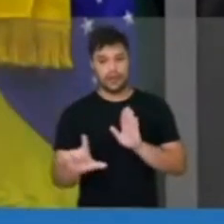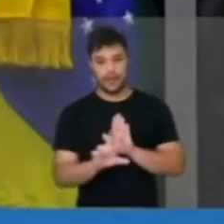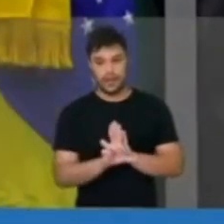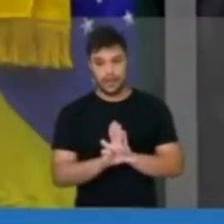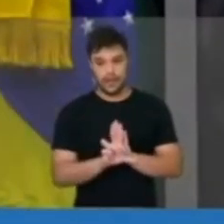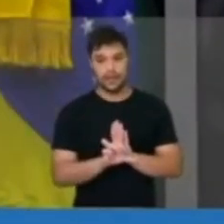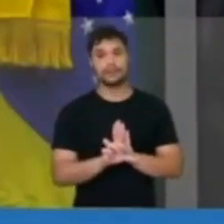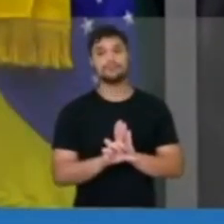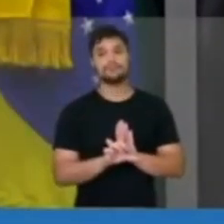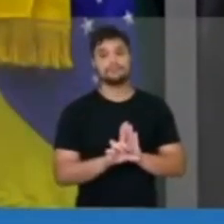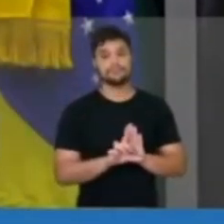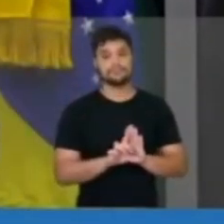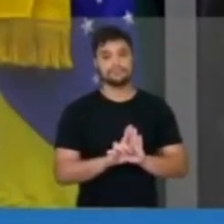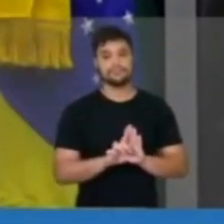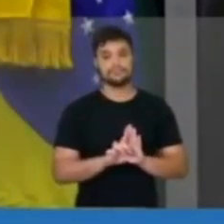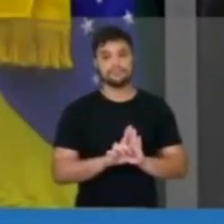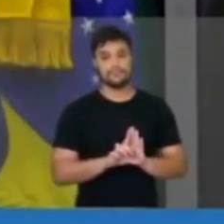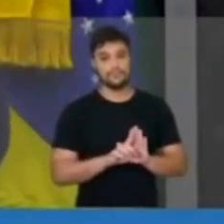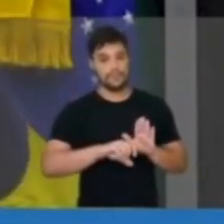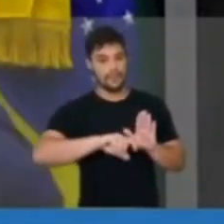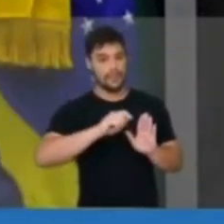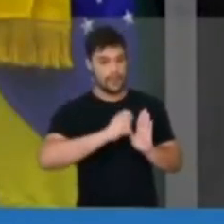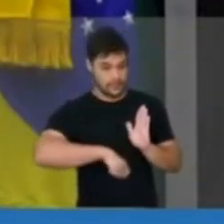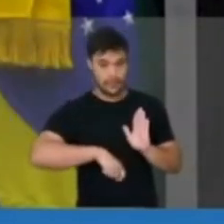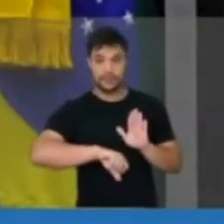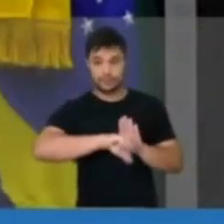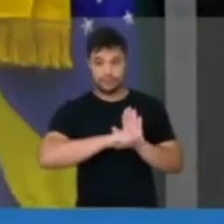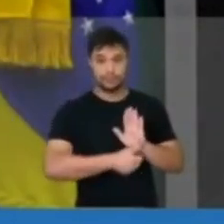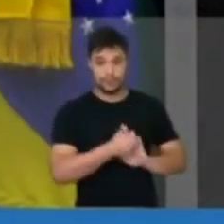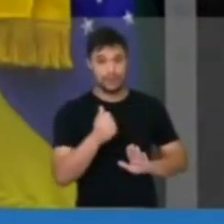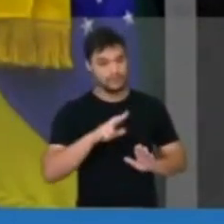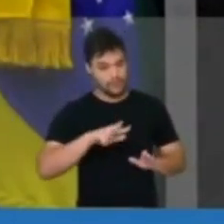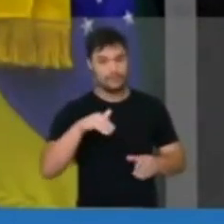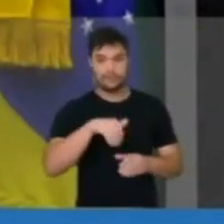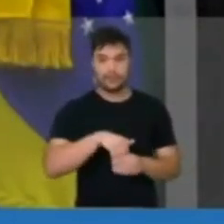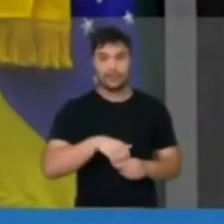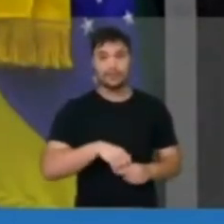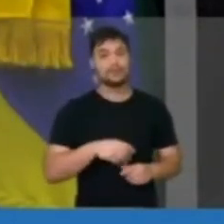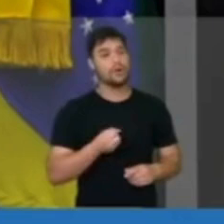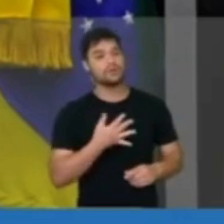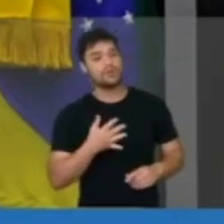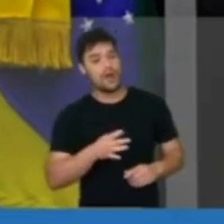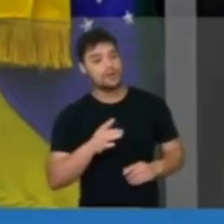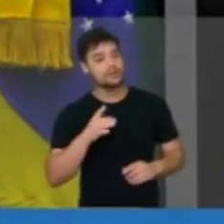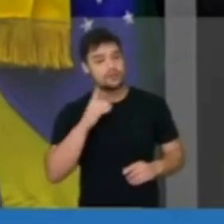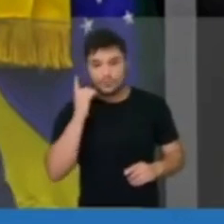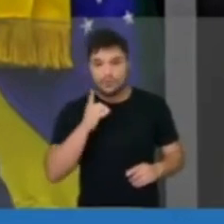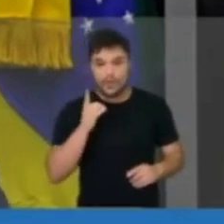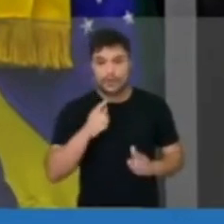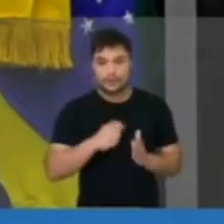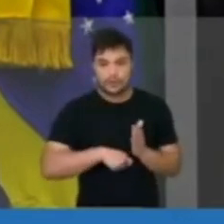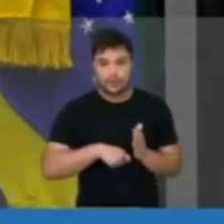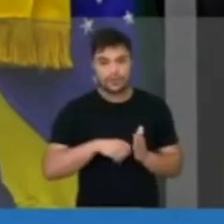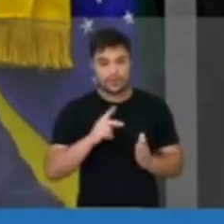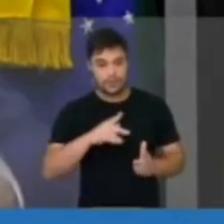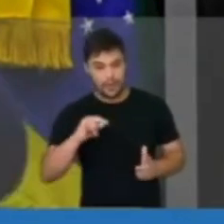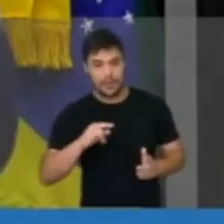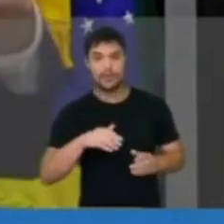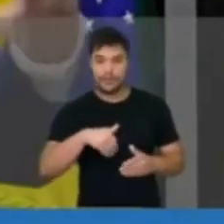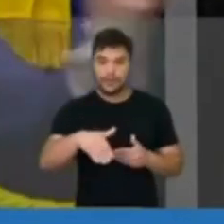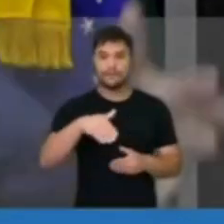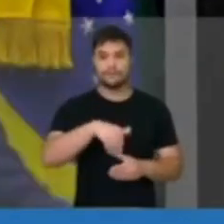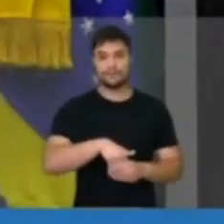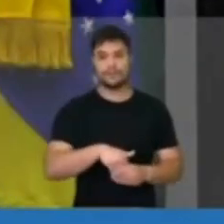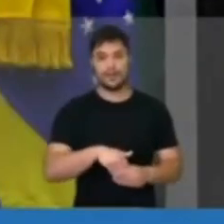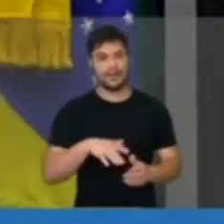seja, tem assinatura para anistia, vamos botar a votar. Tem assinatura para CPI, vamos botar a votar. Chega de